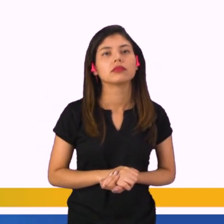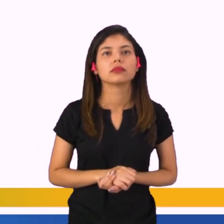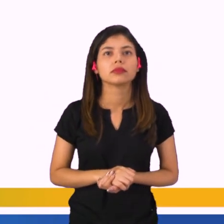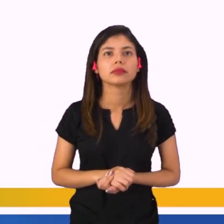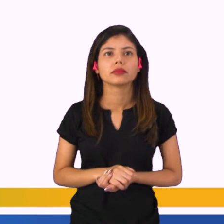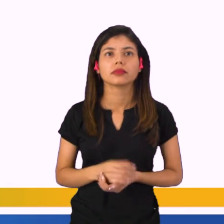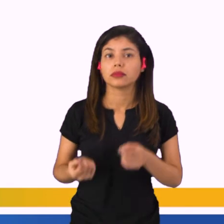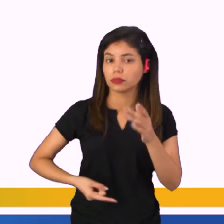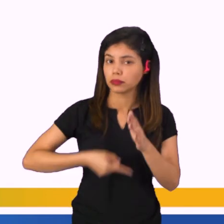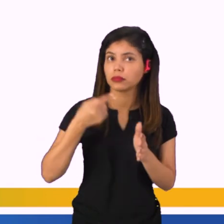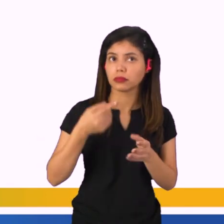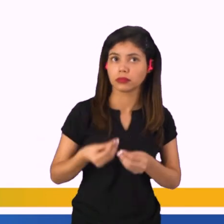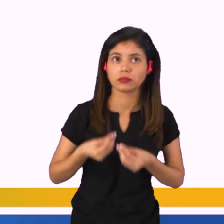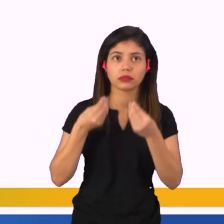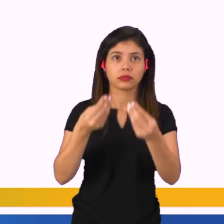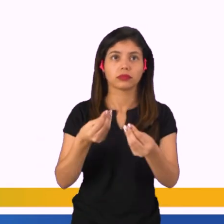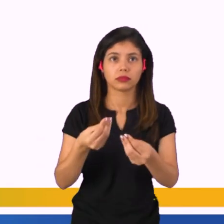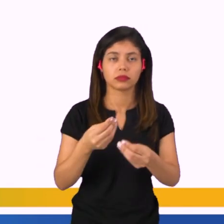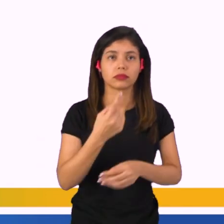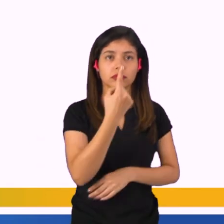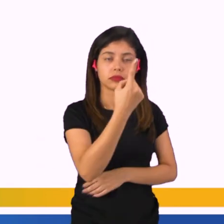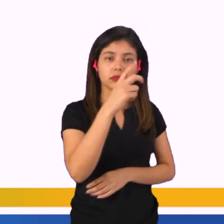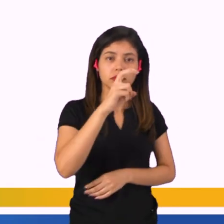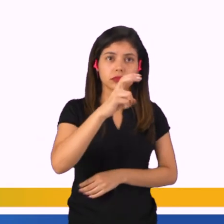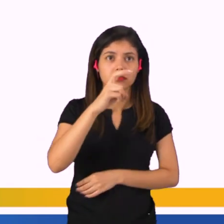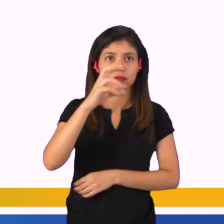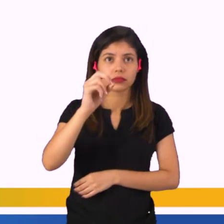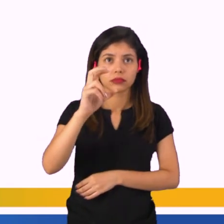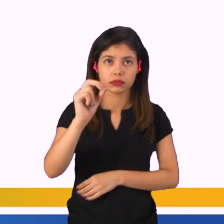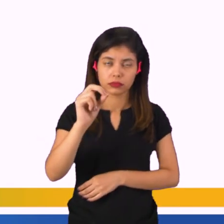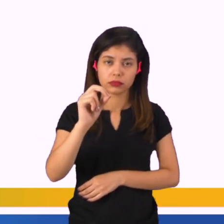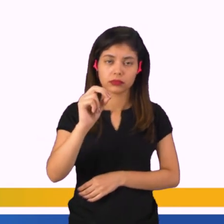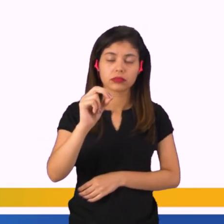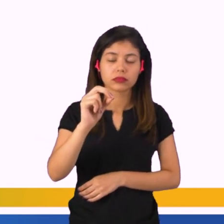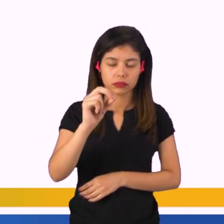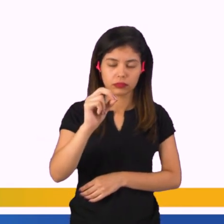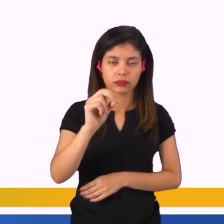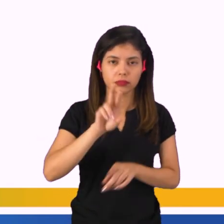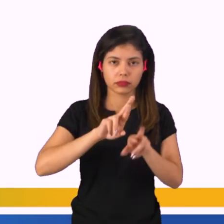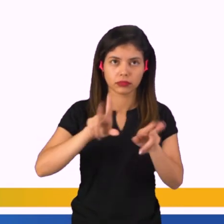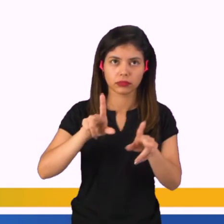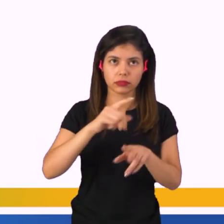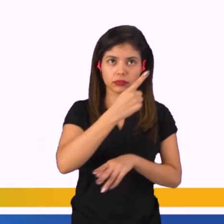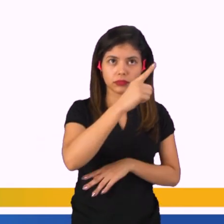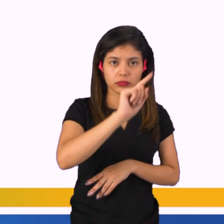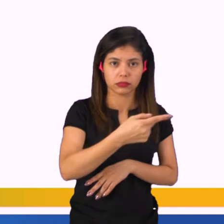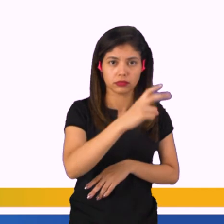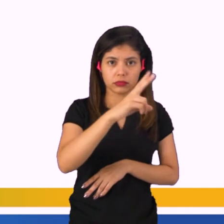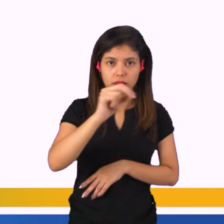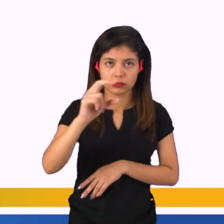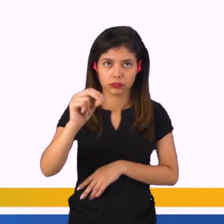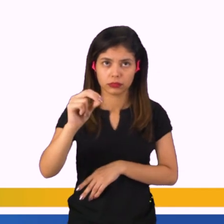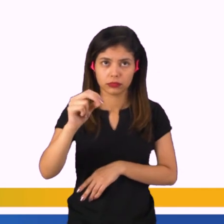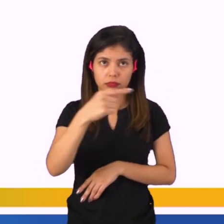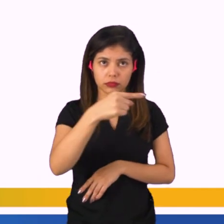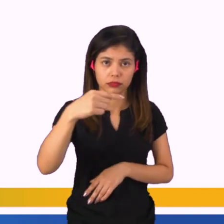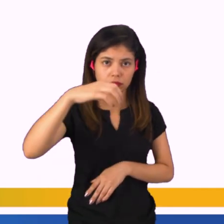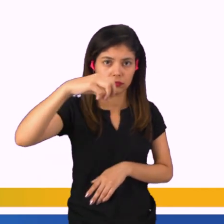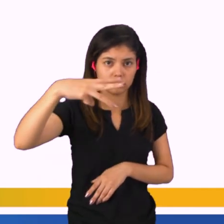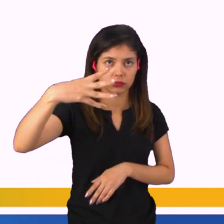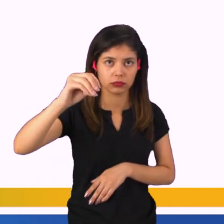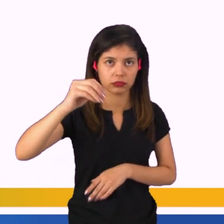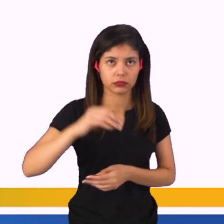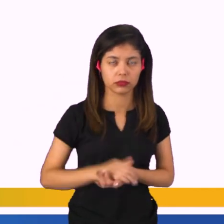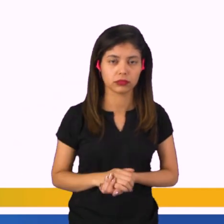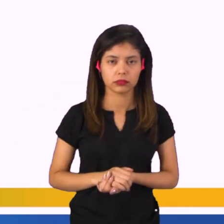930 quilogramas de telha, então na primeira entrega foram descarregados o seguinte: vamos fazer então a diferença entre 1.500